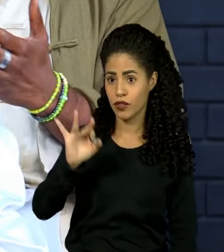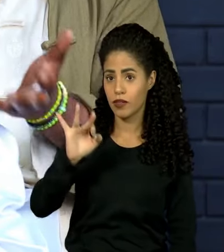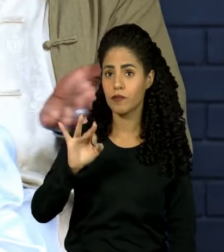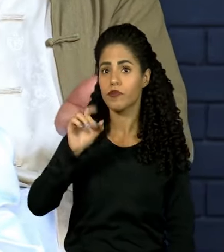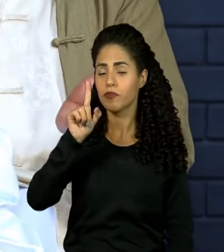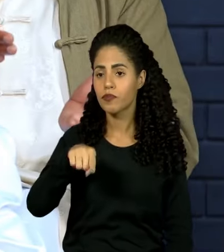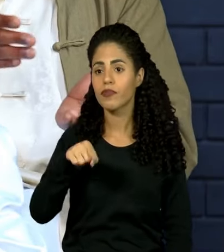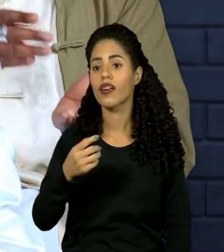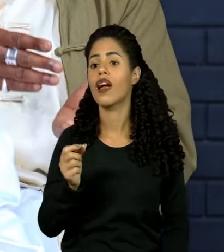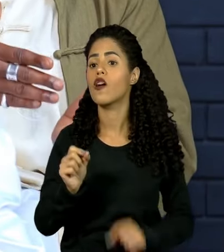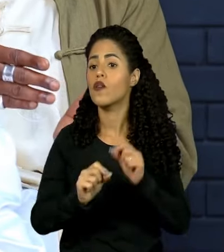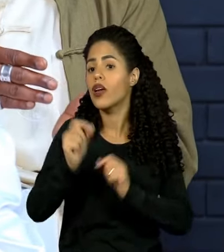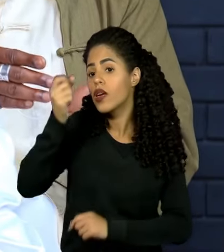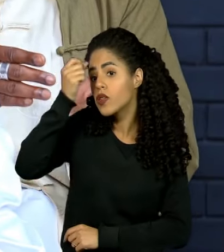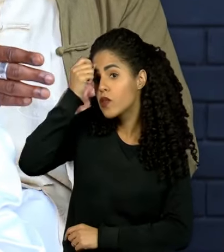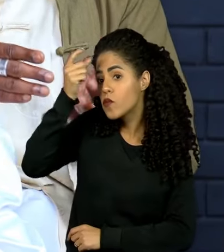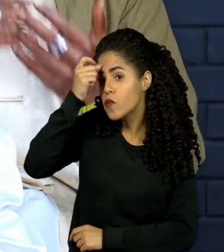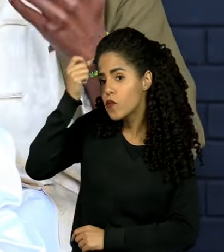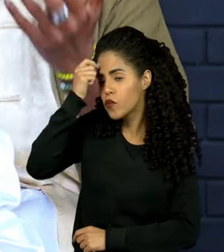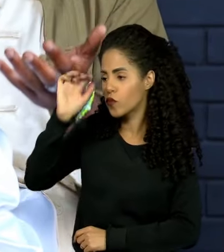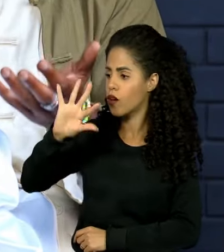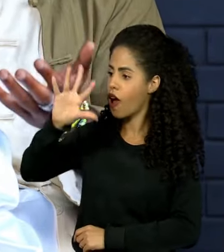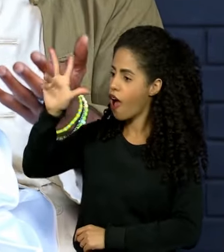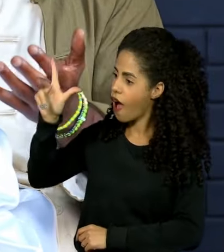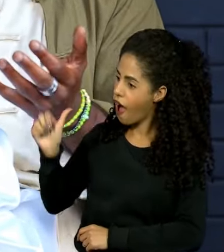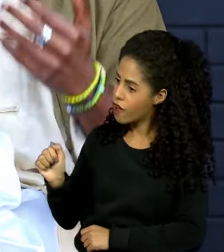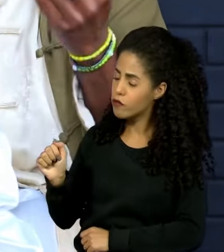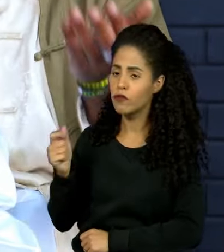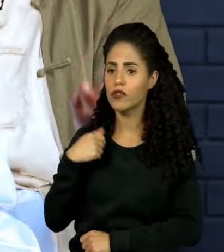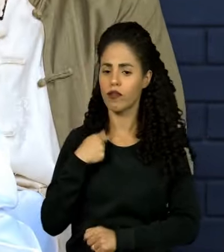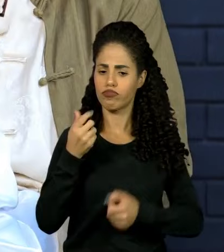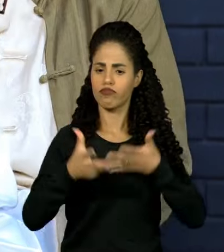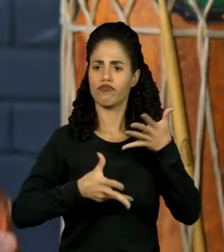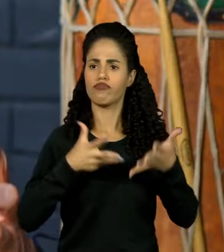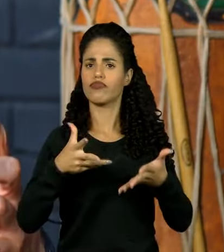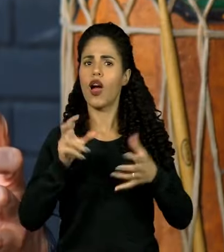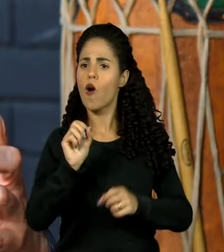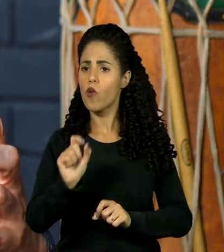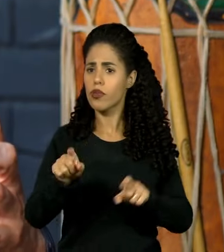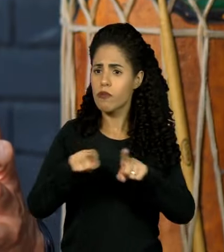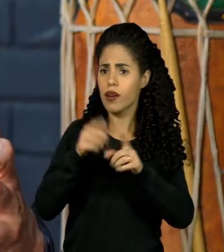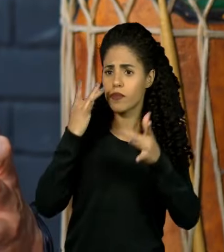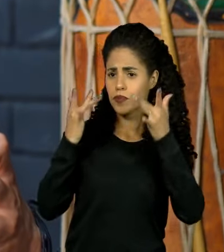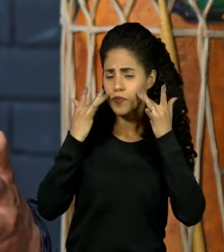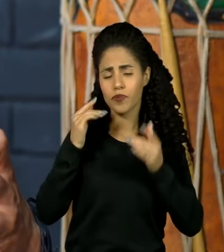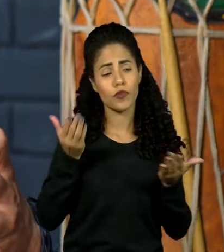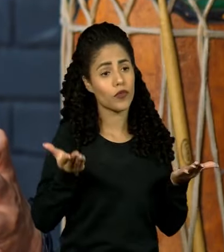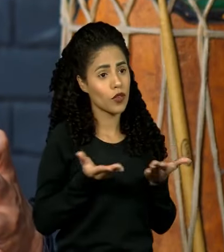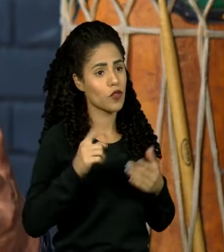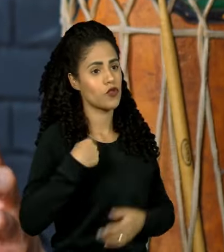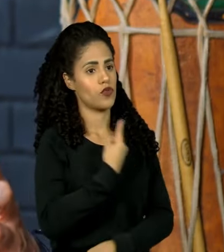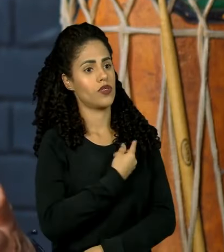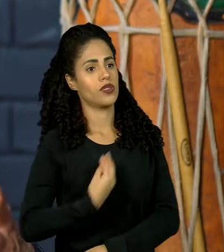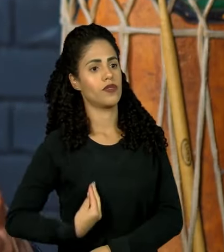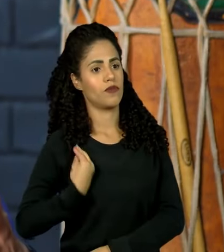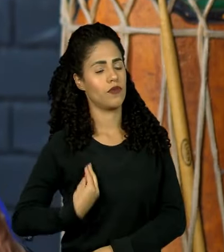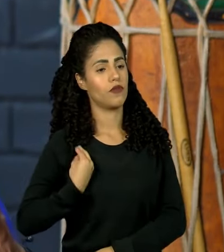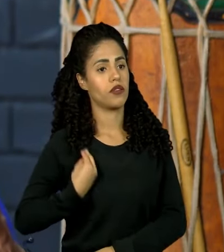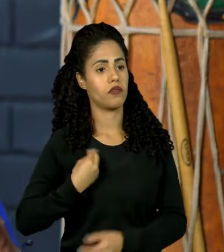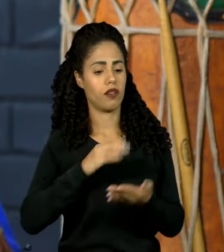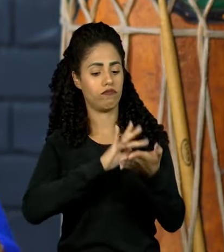eh dentro da cultura africana é oral e já é teatro o tempo que a gente tá vivendo aqui é o tempo das Telas